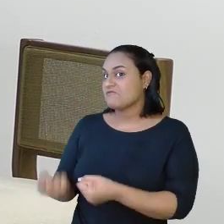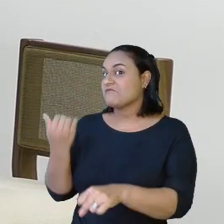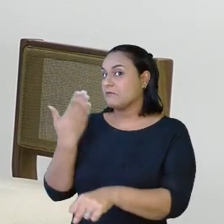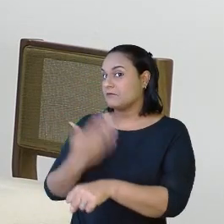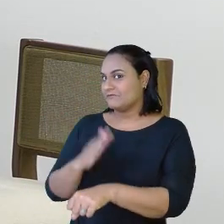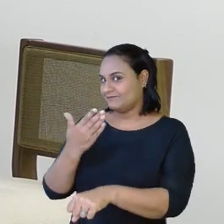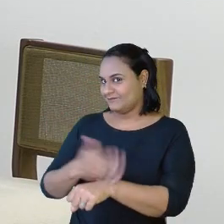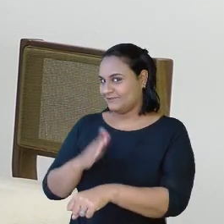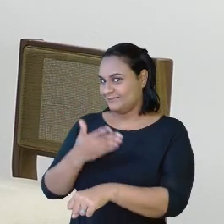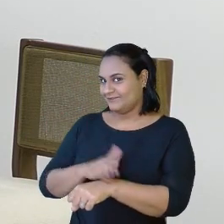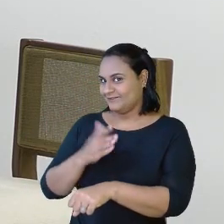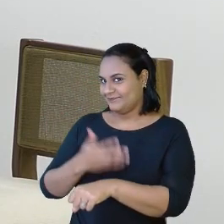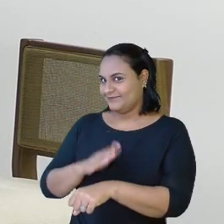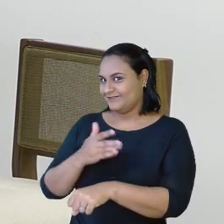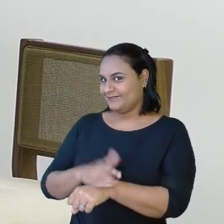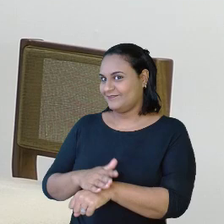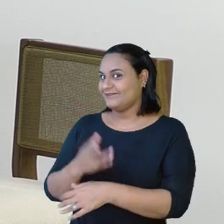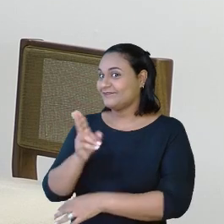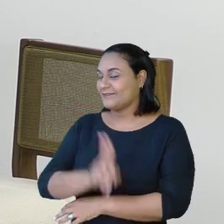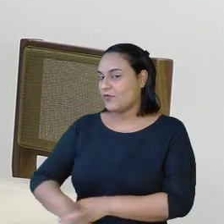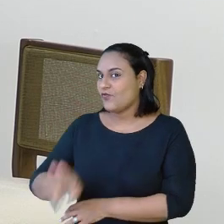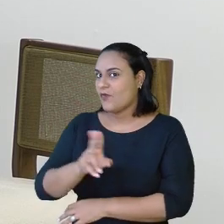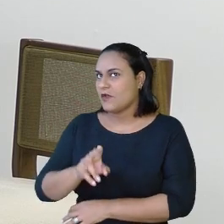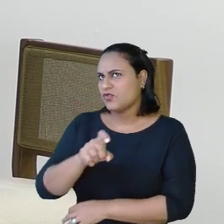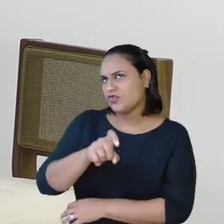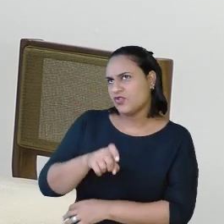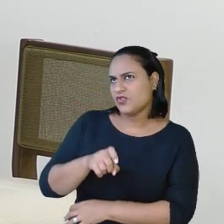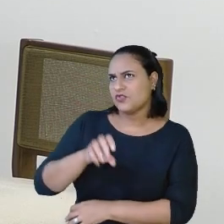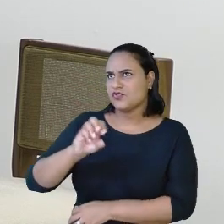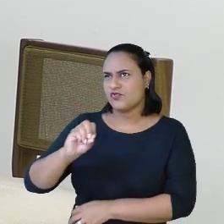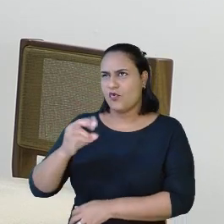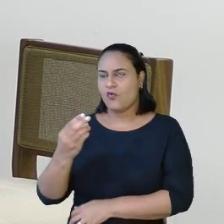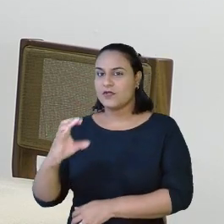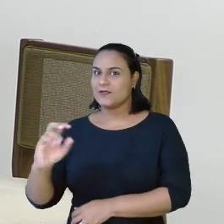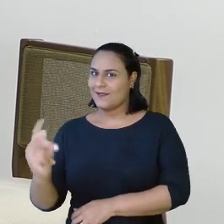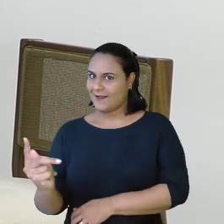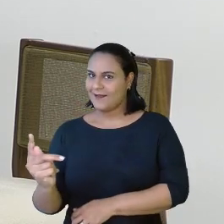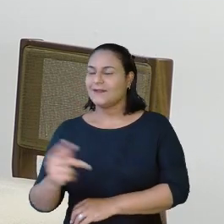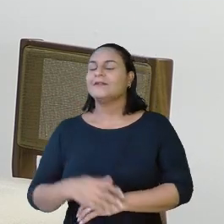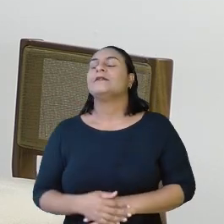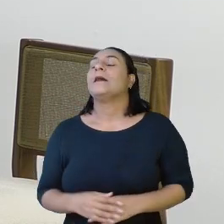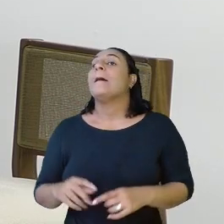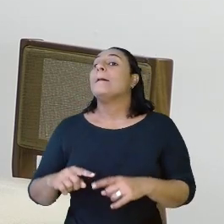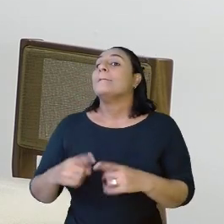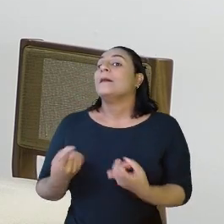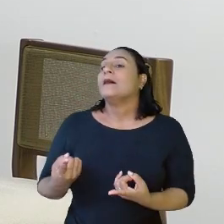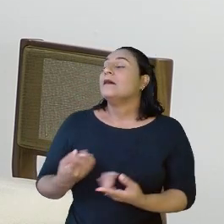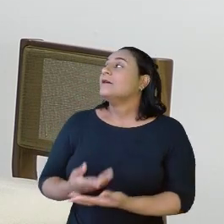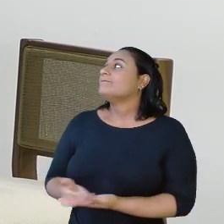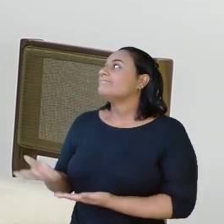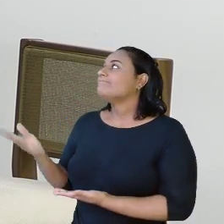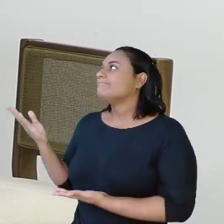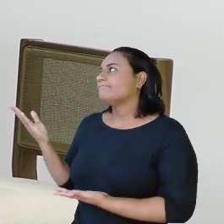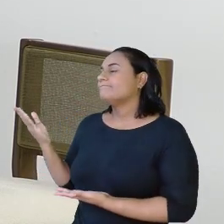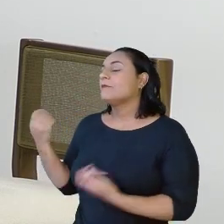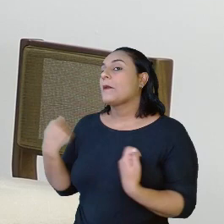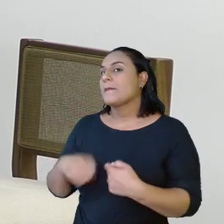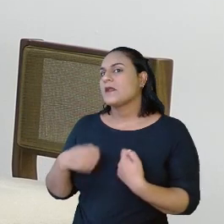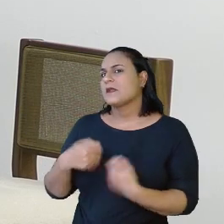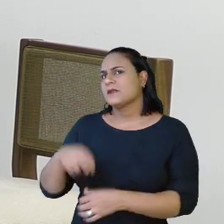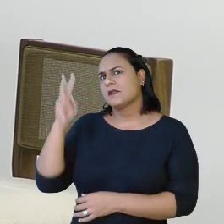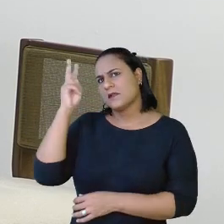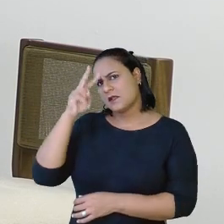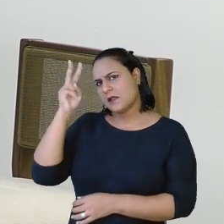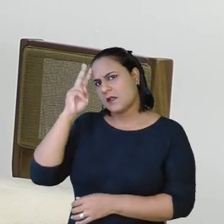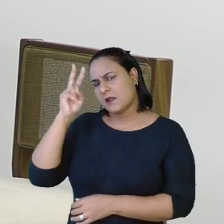agora praticar o uso do X e do CH. Mas para isso, a gente vai relembrar e